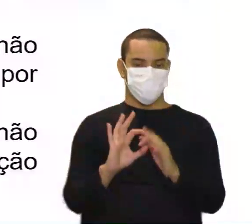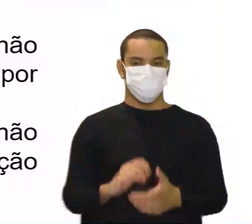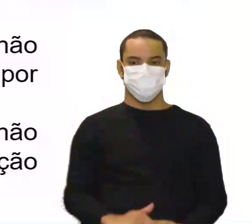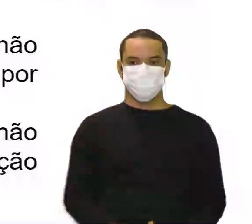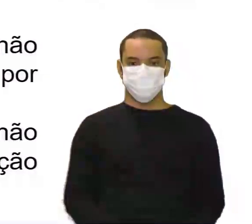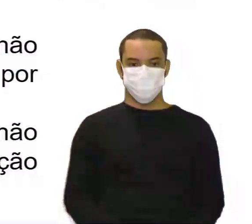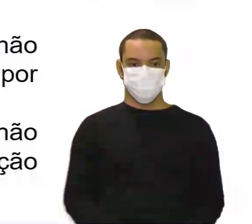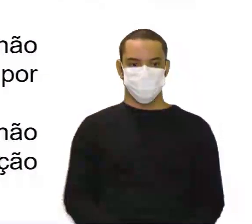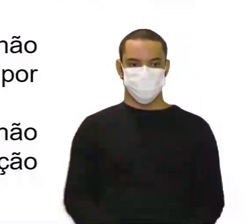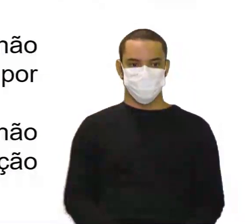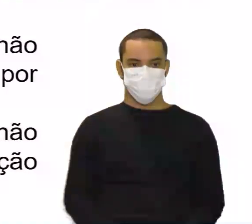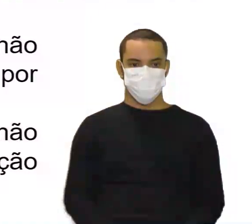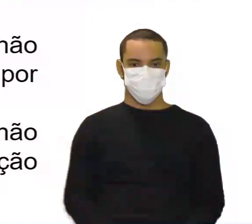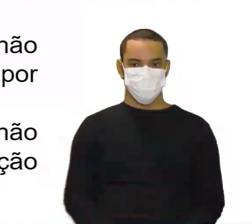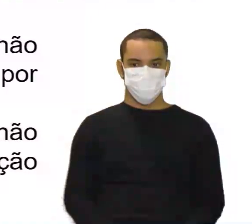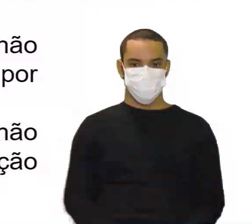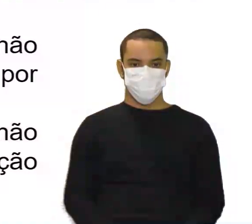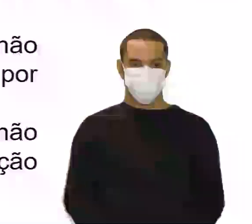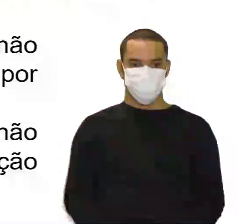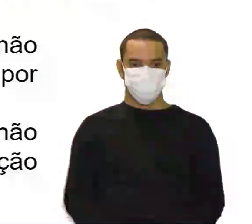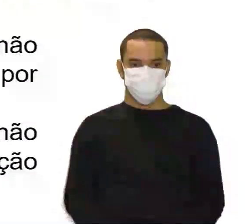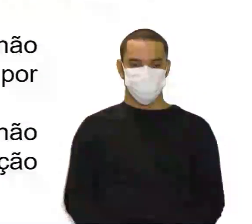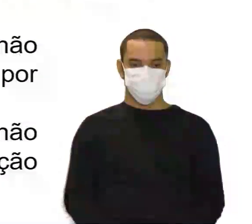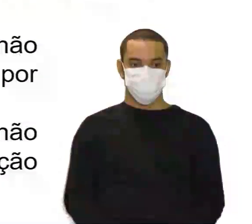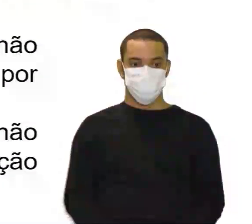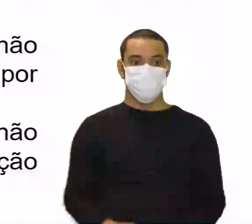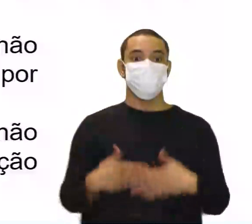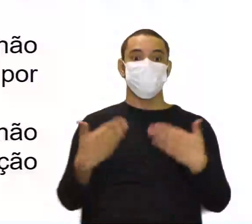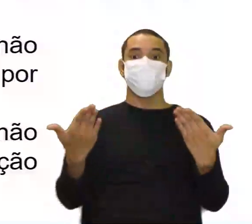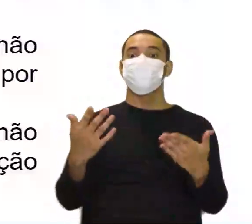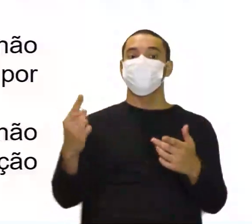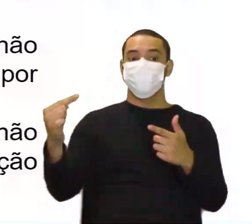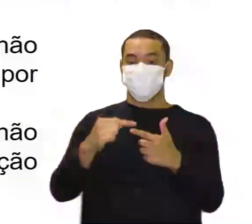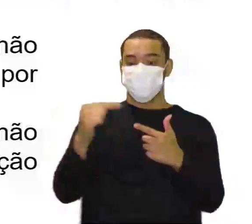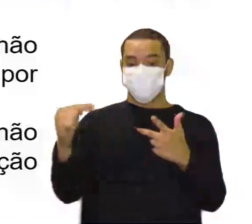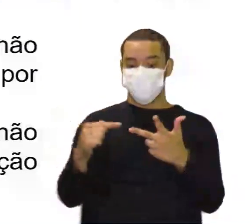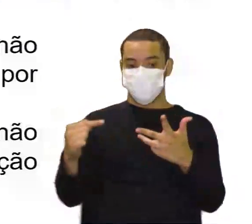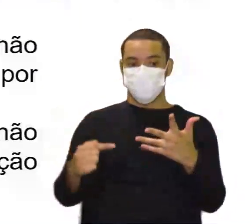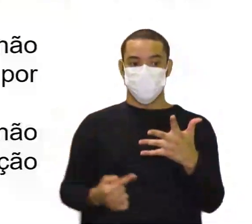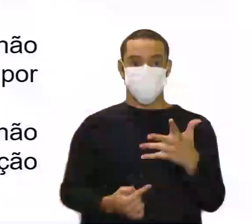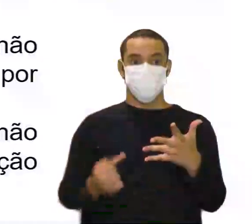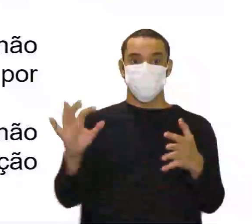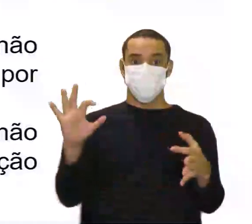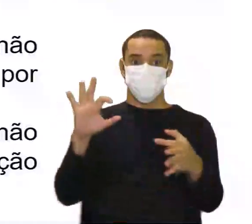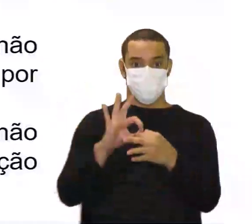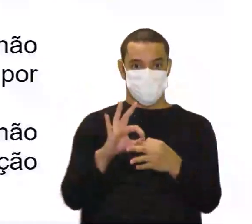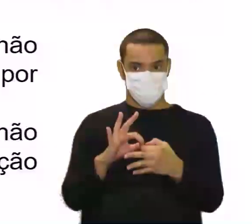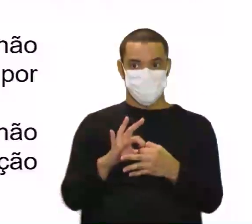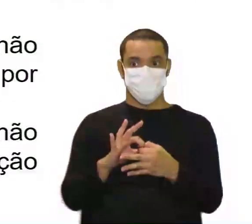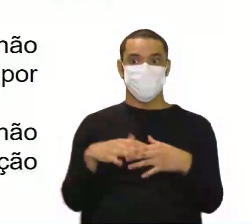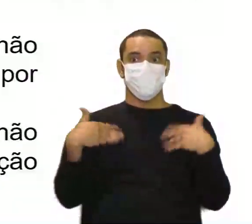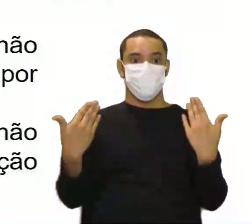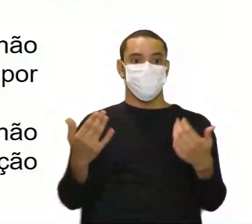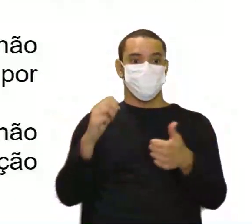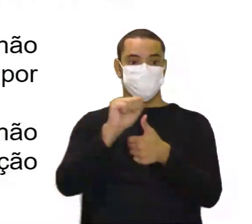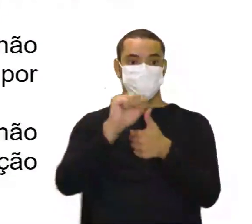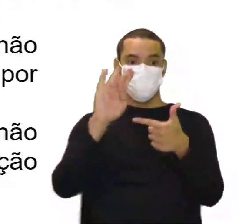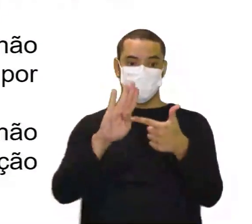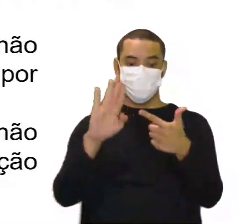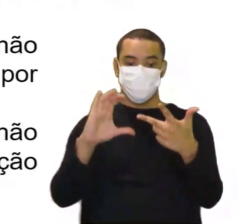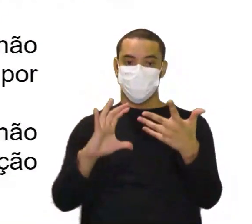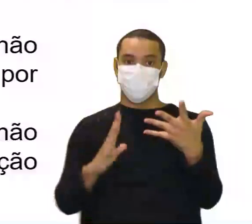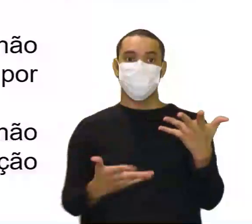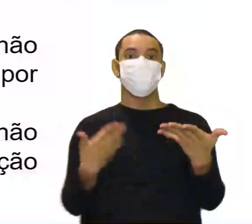ptolomaica por essa afirmativa, né, entre outras, né? Então, dentre essas, quais